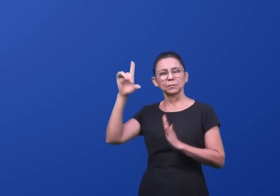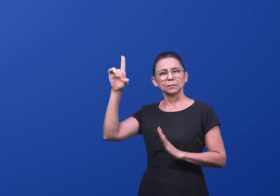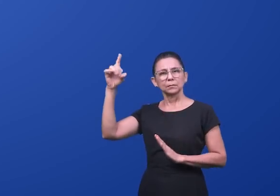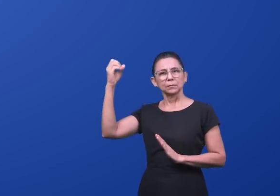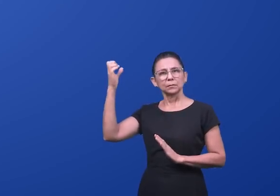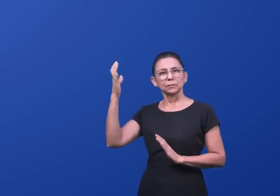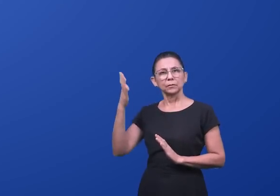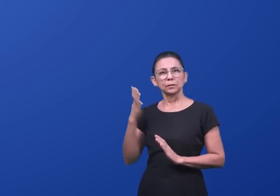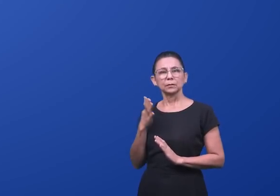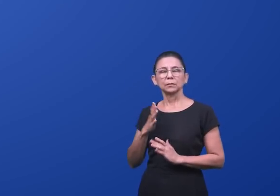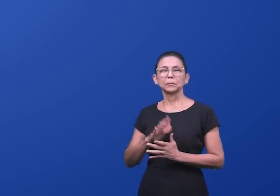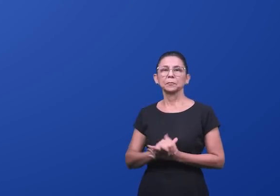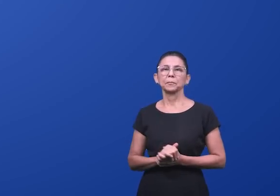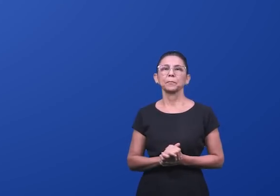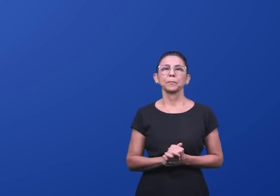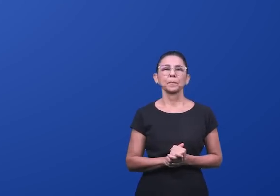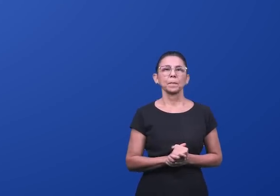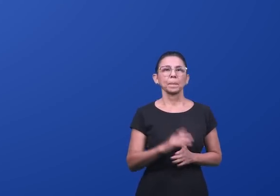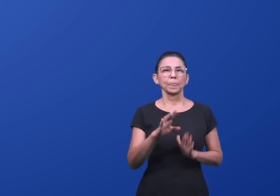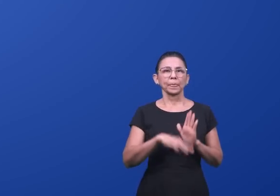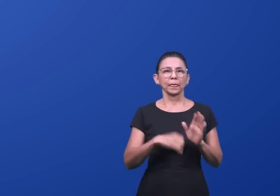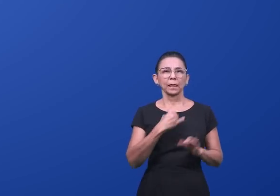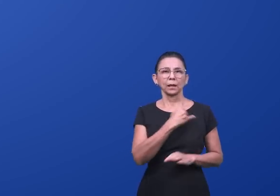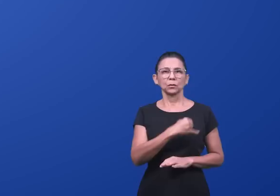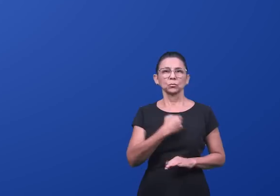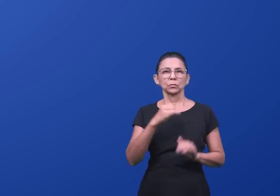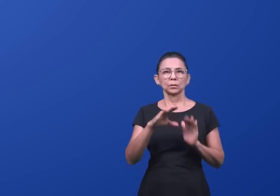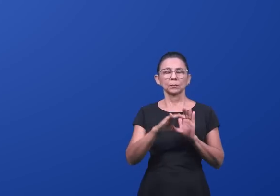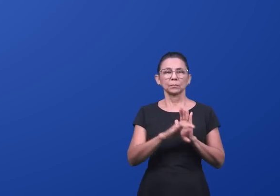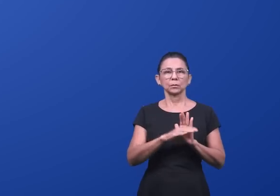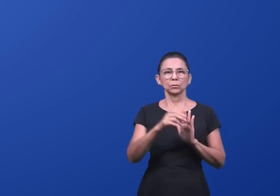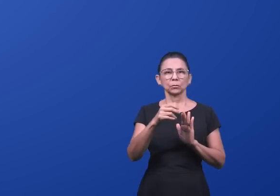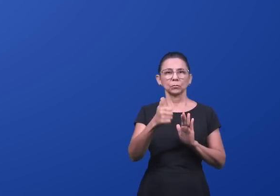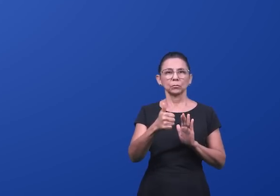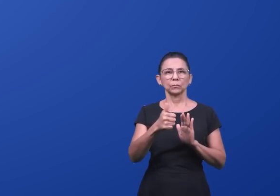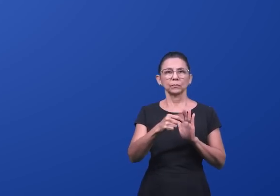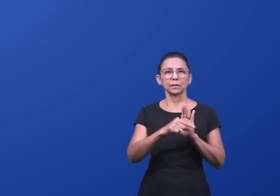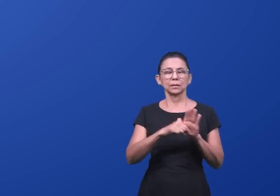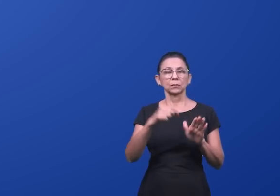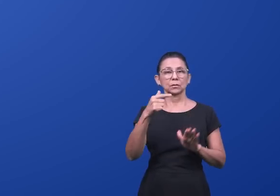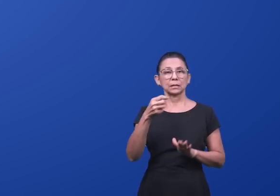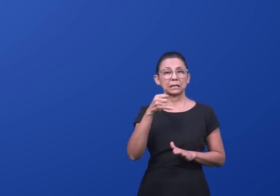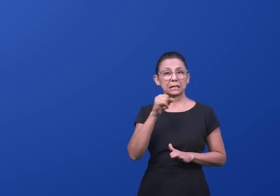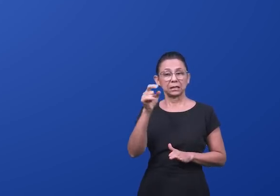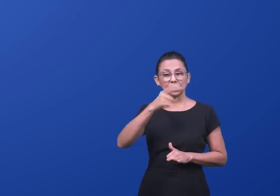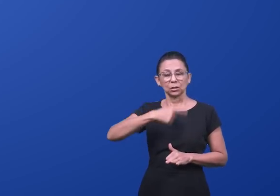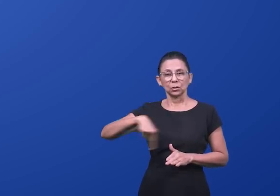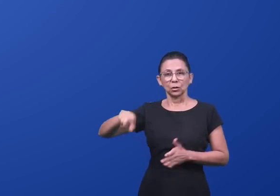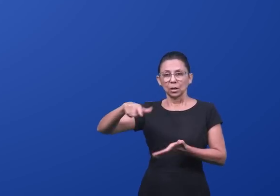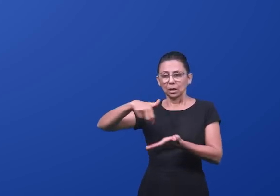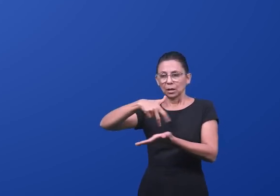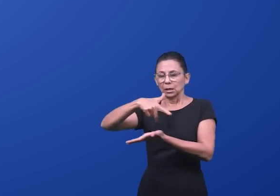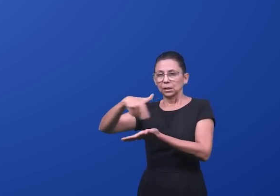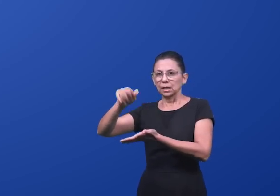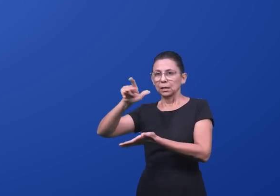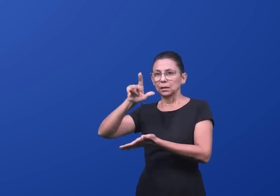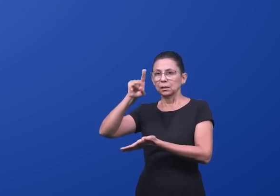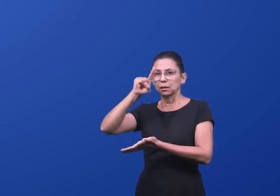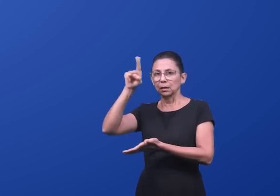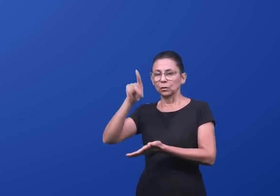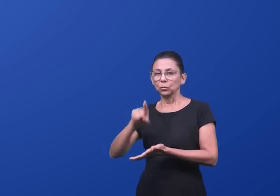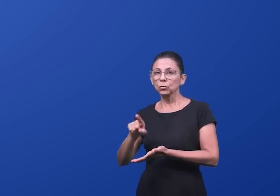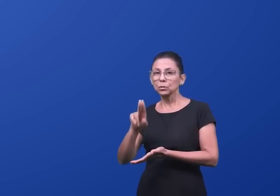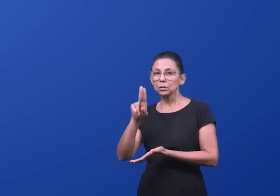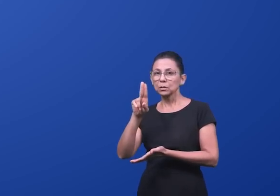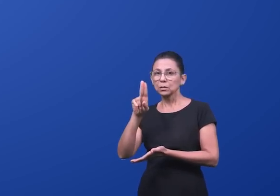seus temores, mas o povo do Senhor tem a luz, tem a revelação que é a palavra. E no texto